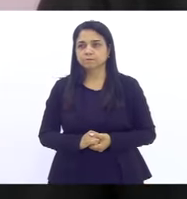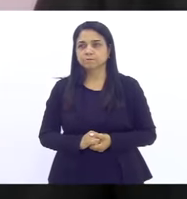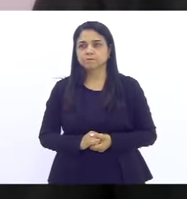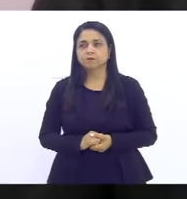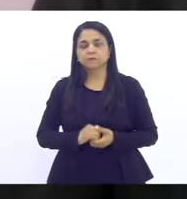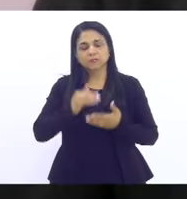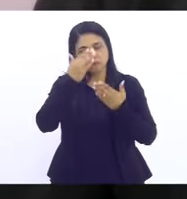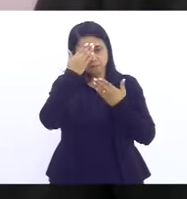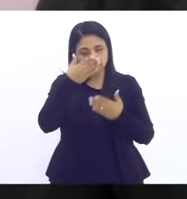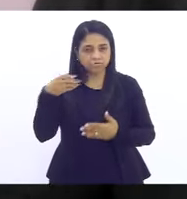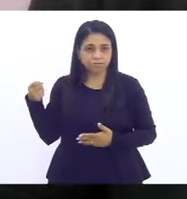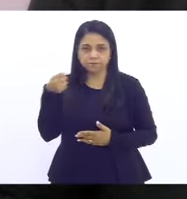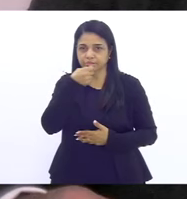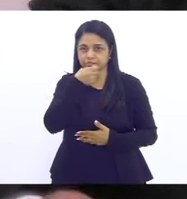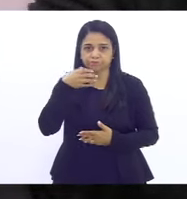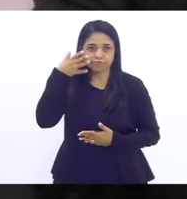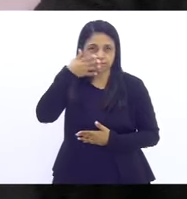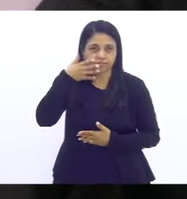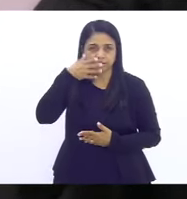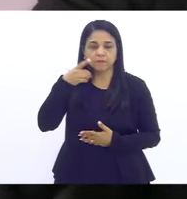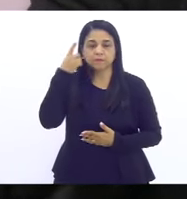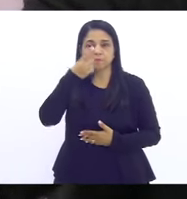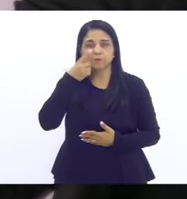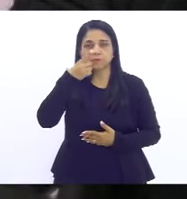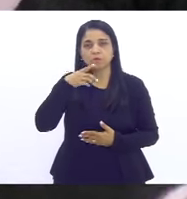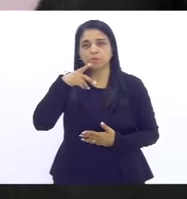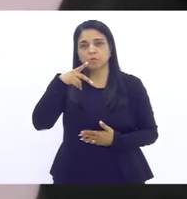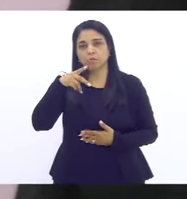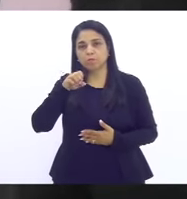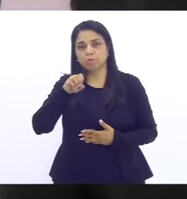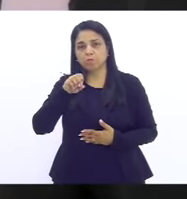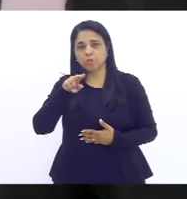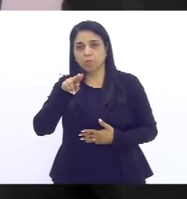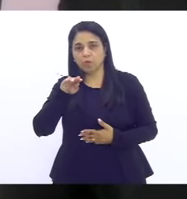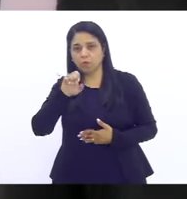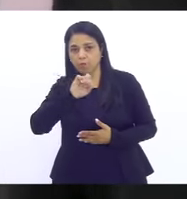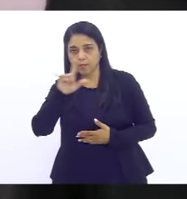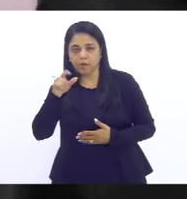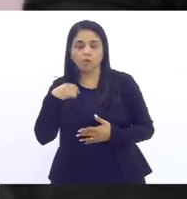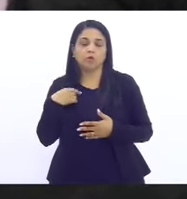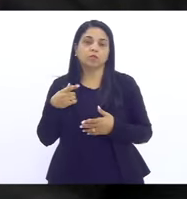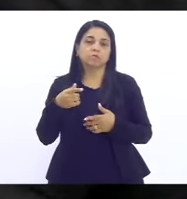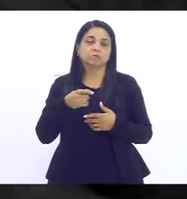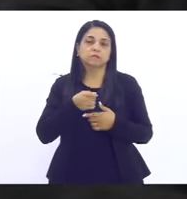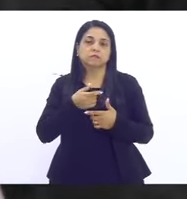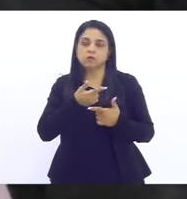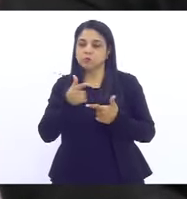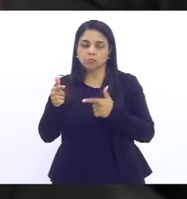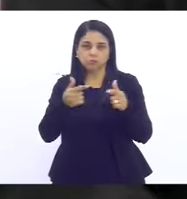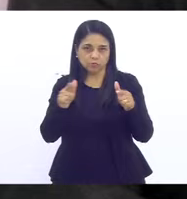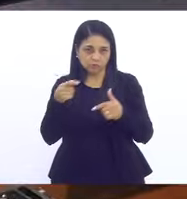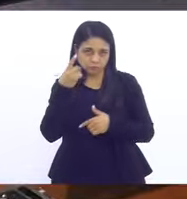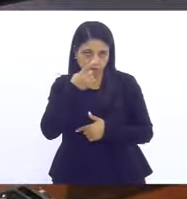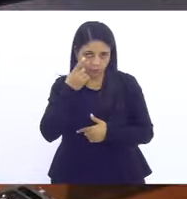Agradeço. Passo a palavra ao deputado Paul Bell, depois deputado Dionísio Val, devolvo a palavra à deputada Célia, Élica e Vitor Júnior.